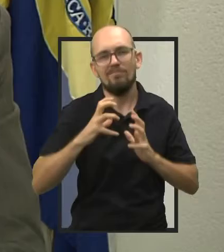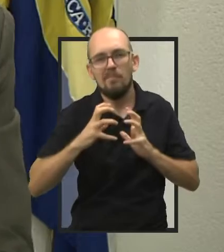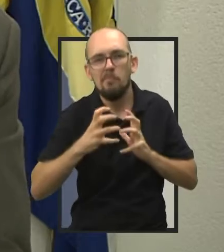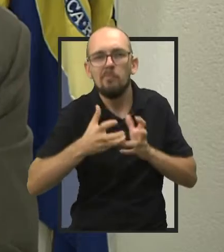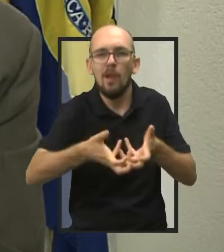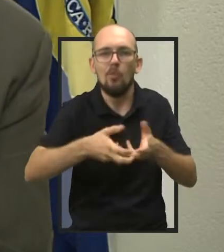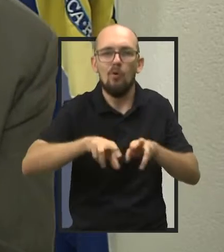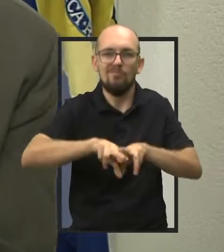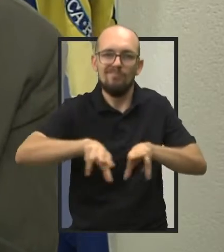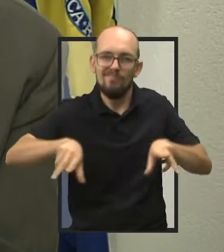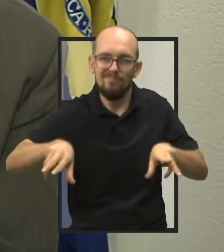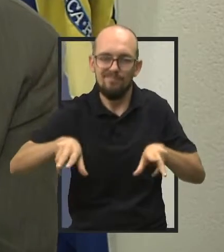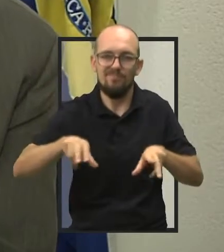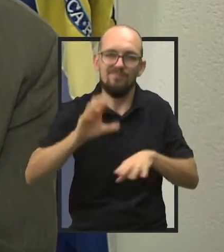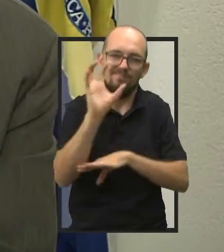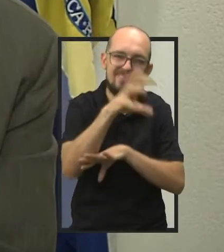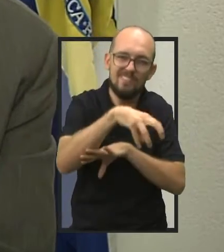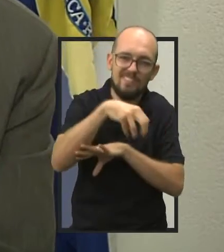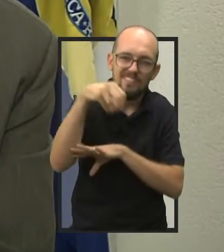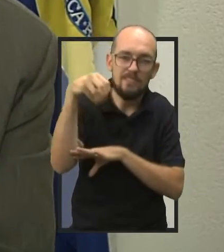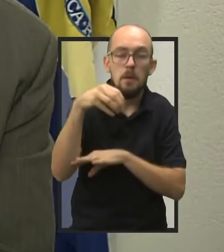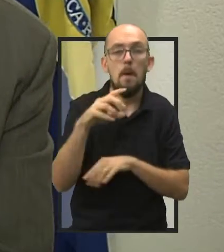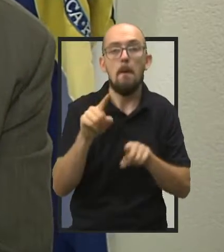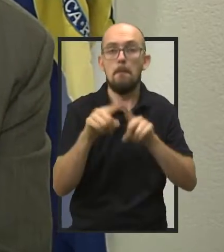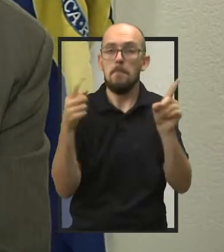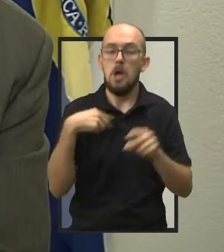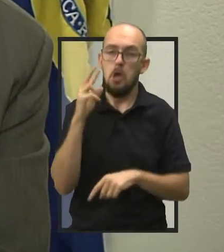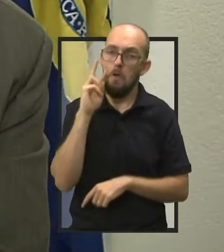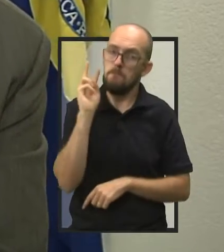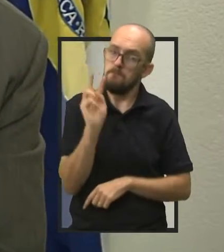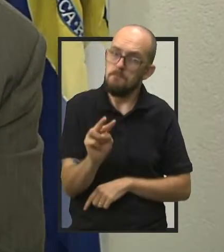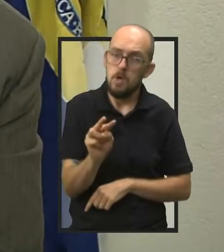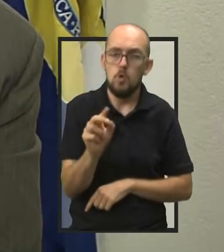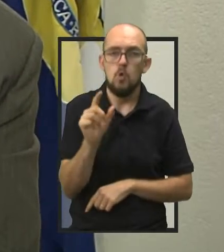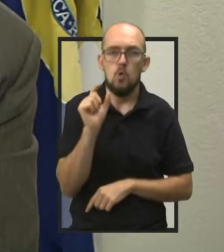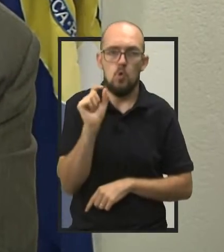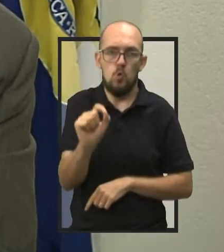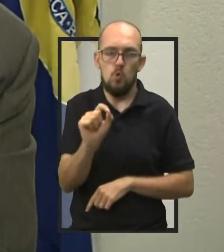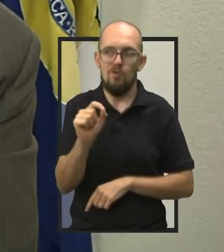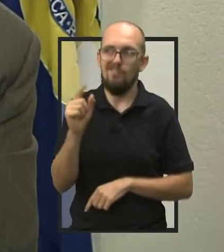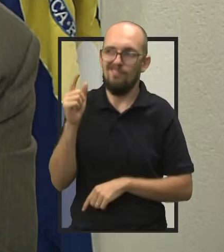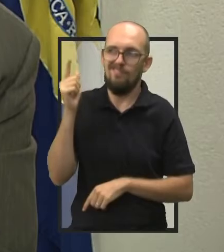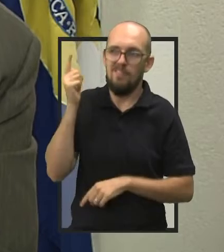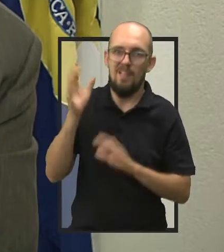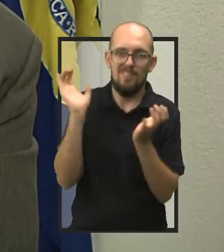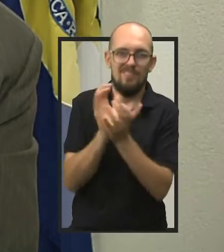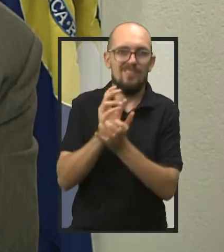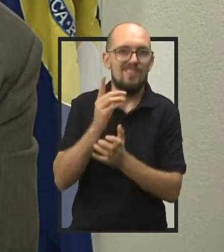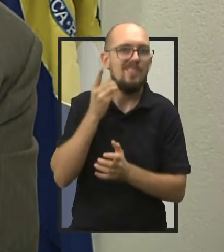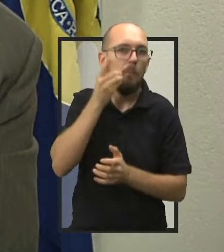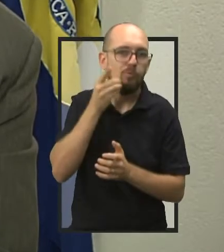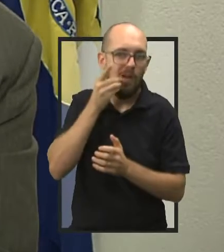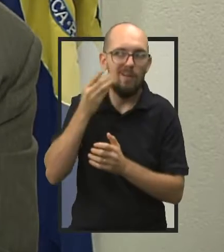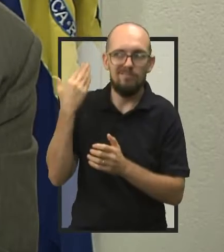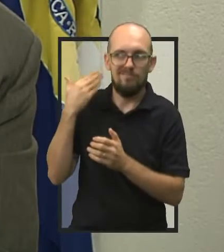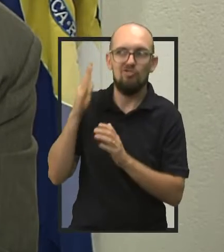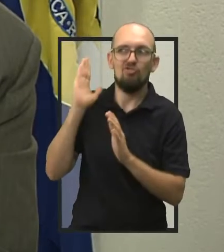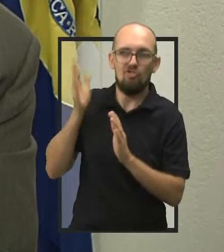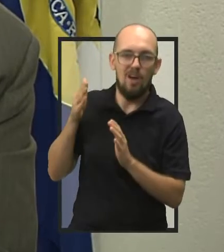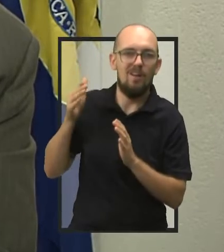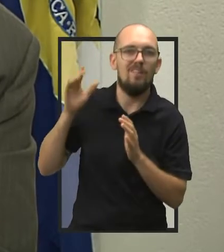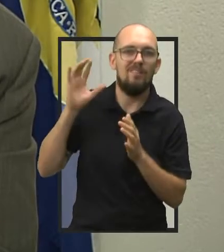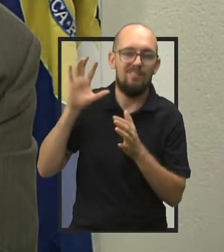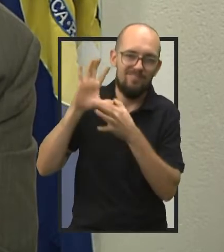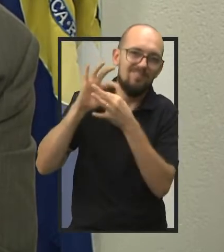Mas eu vejo na possibilidade, por exemplo, desses que foram reeleitos, talvez agora